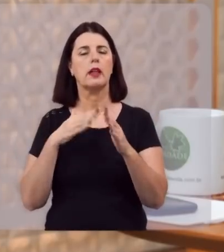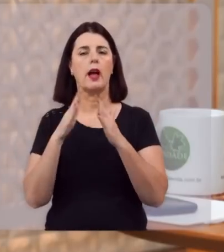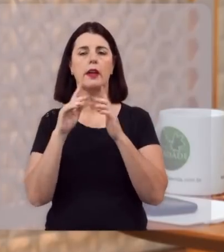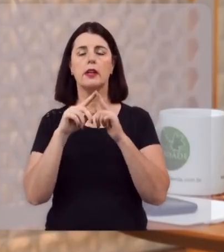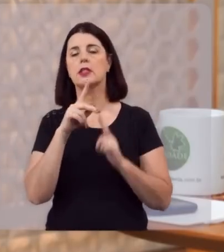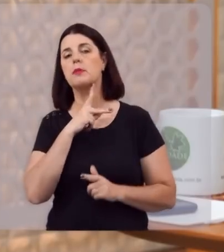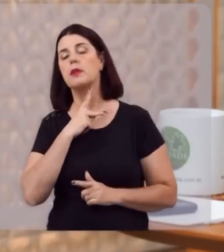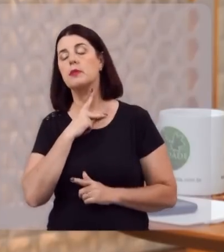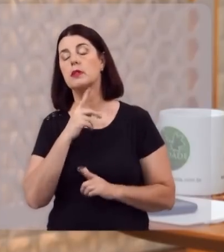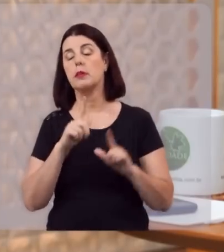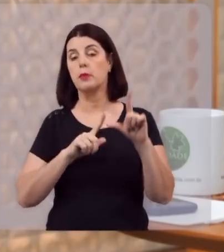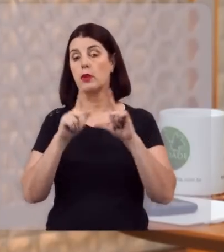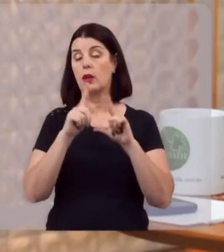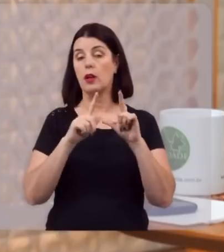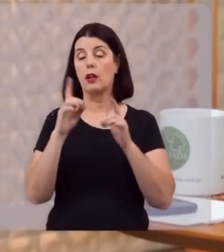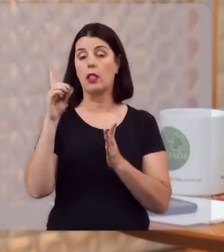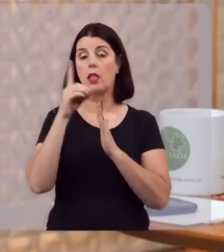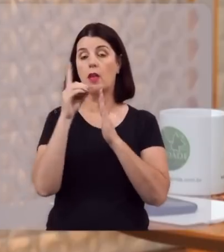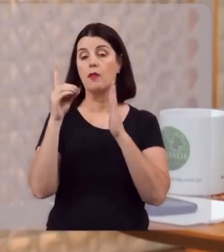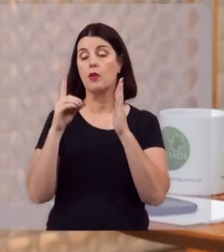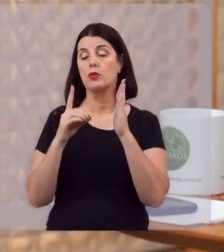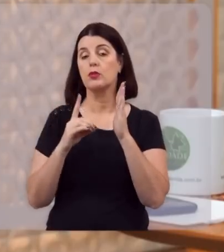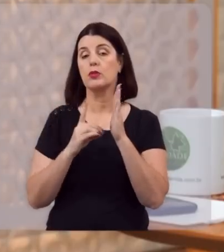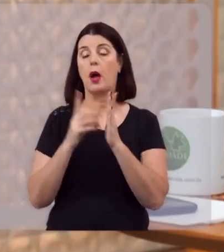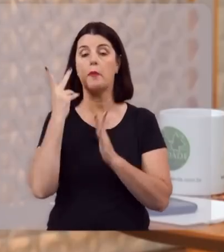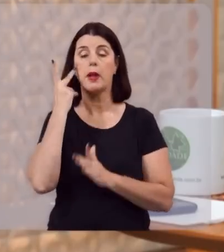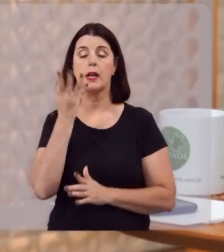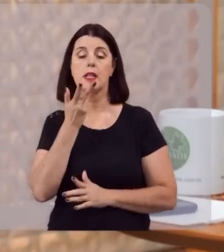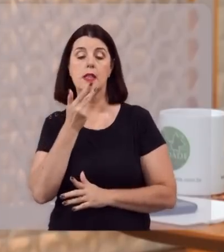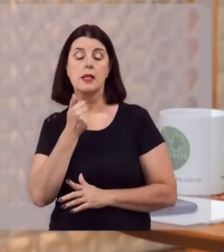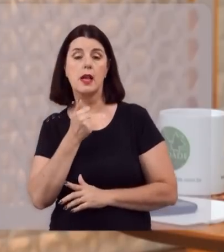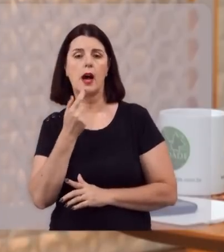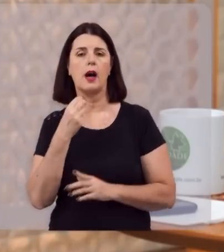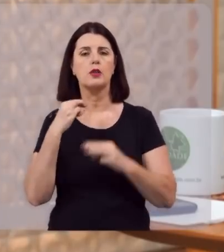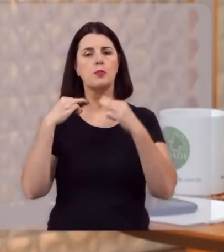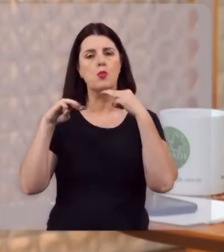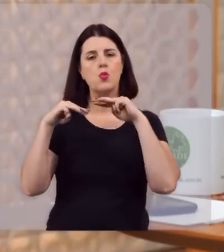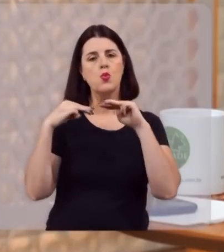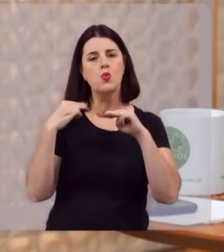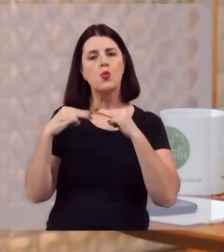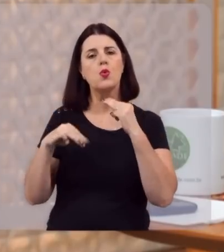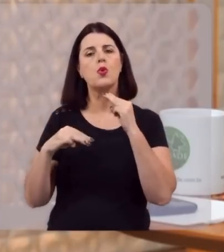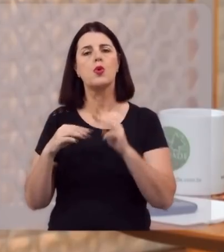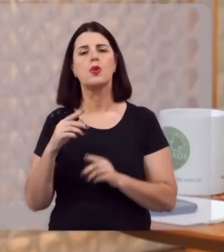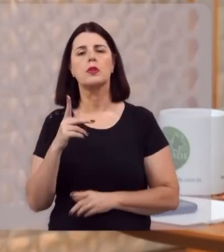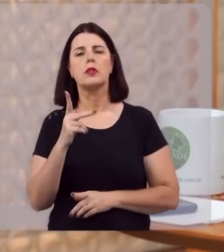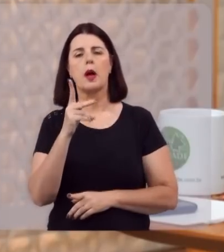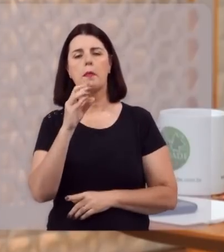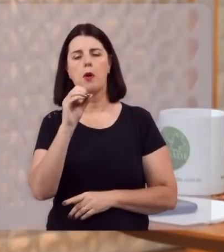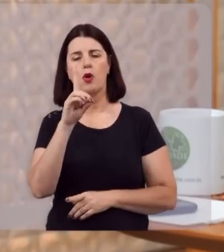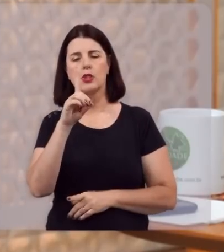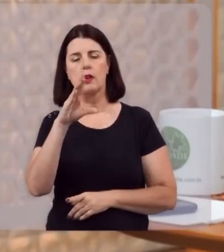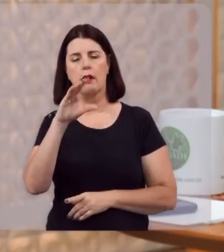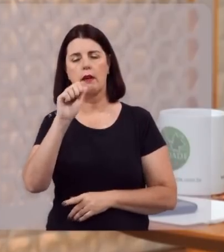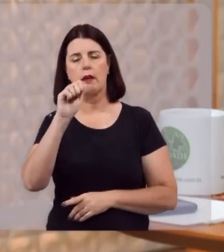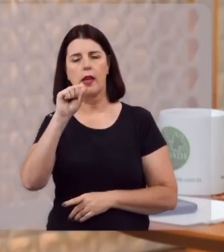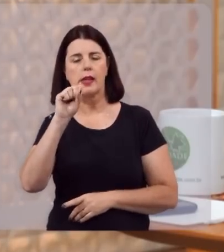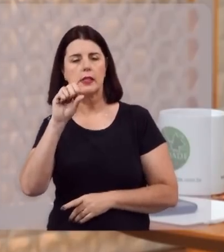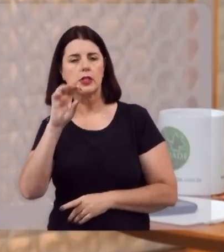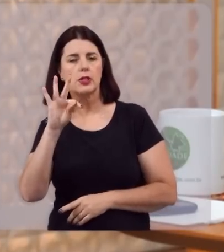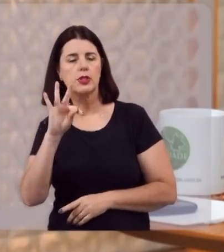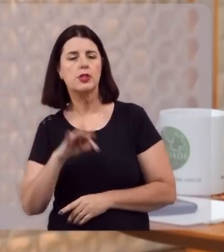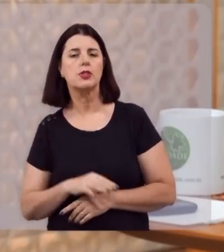Presbiteriana do Brasil ah os programas devocionais programas para criança musicais podcasts